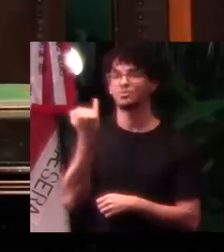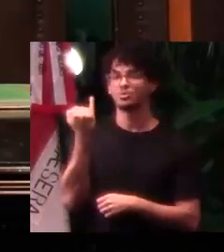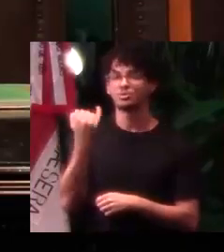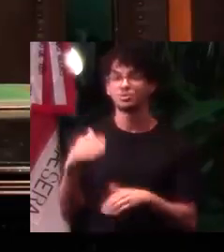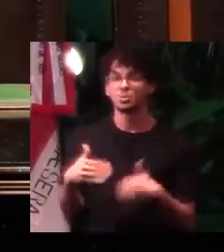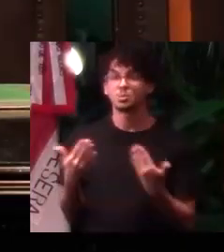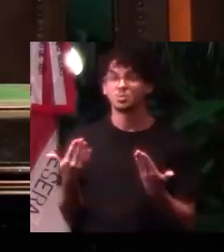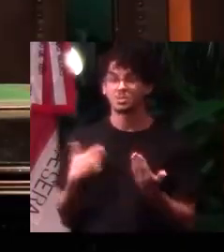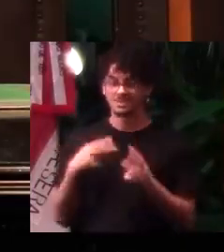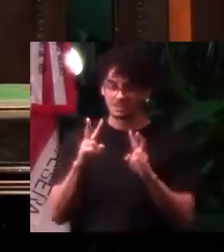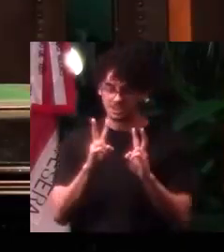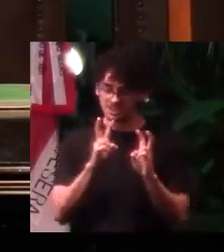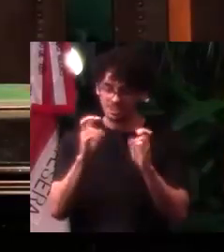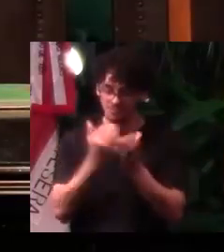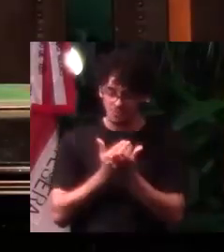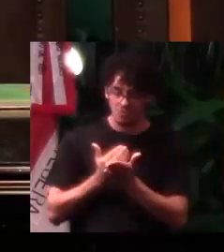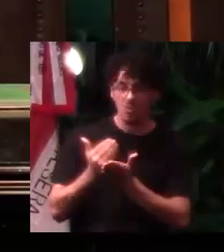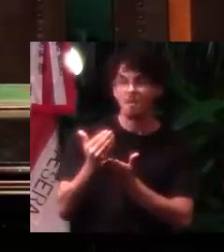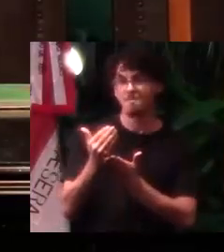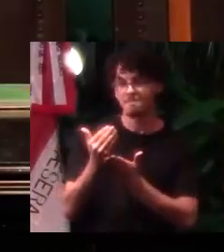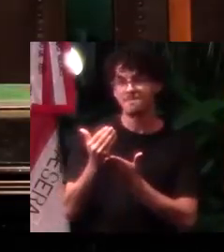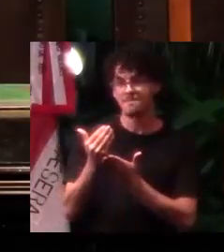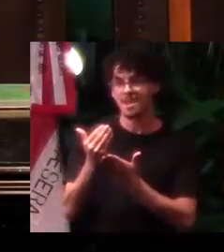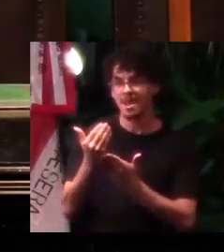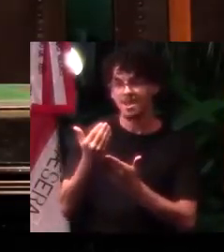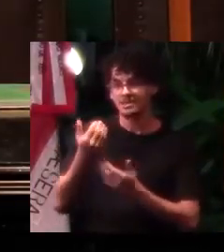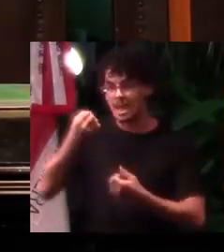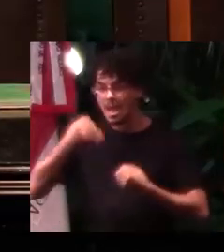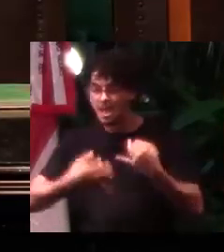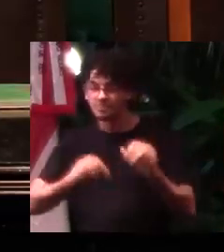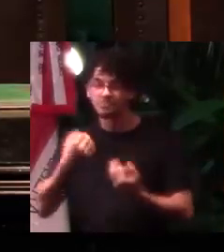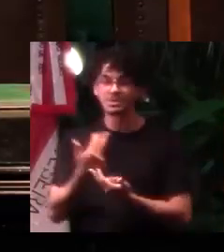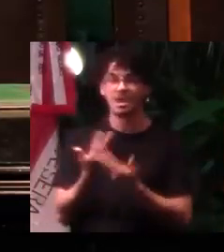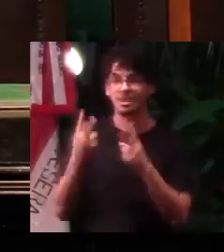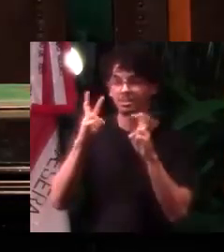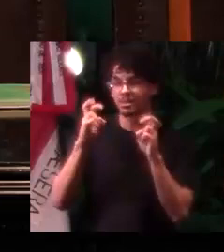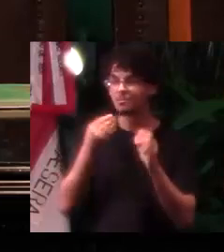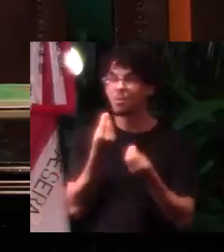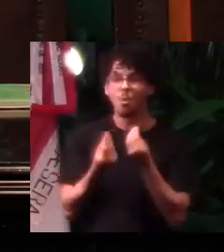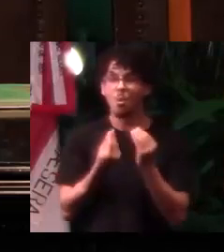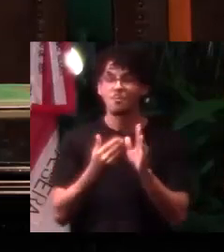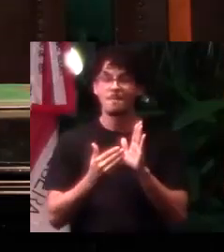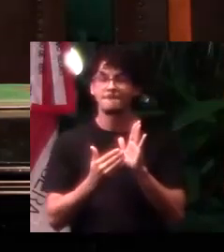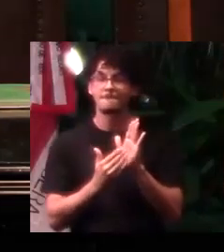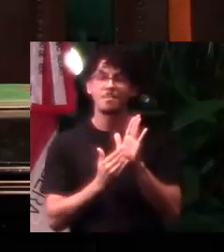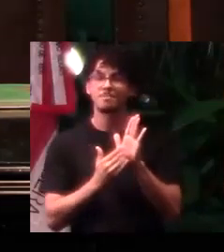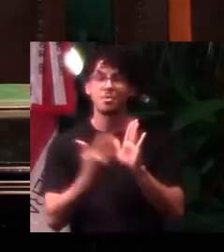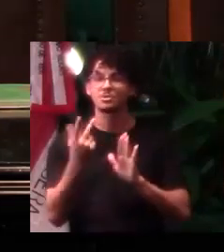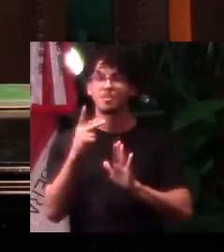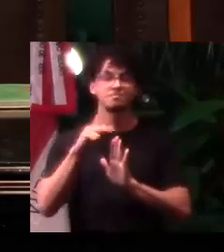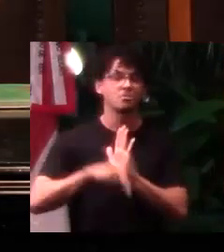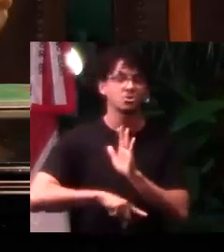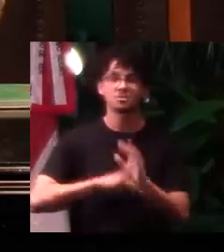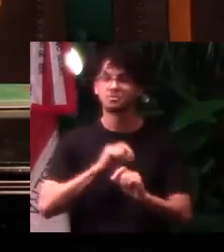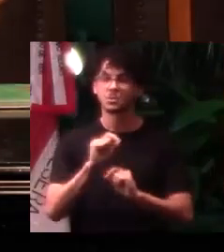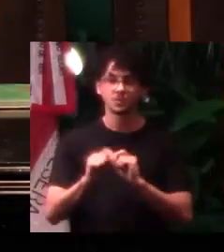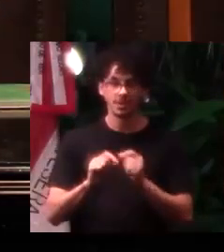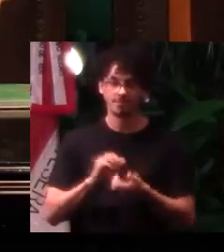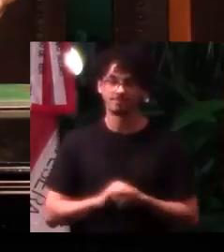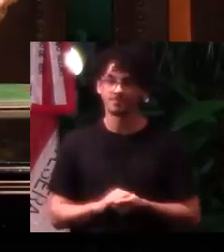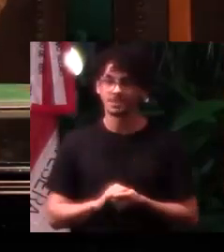falar das nossas intenções nesse projeto, não é? Que é um projeto que